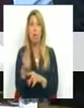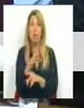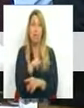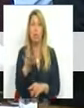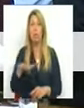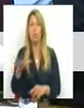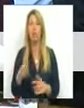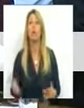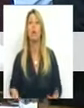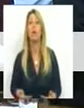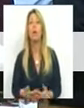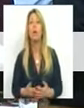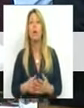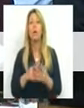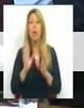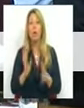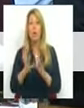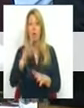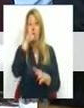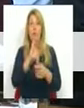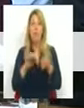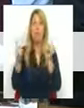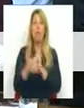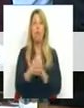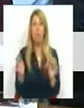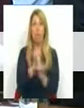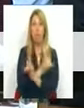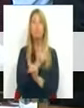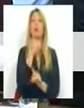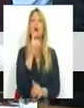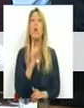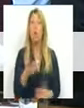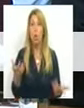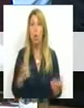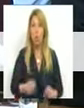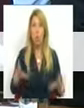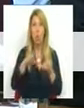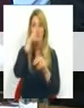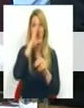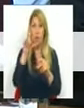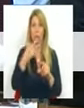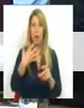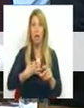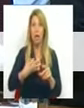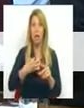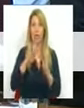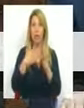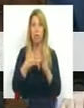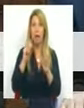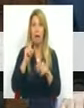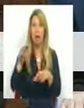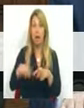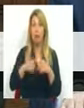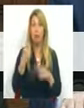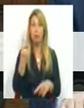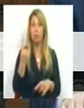já depois da mudança de governo, o que diz é que este novo governo também acreditava no Plano N mais um? Depois